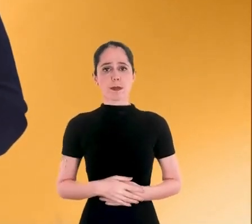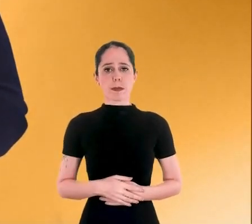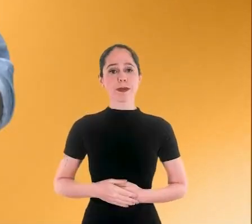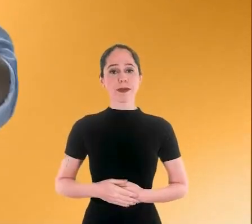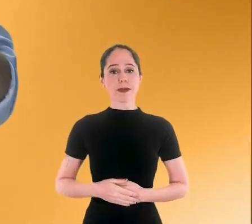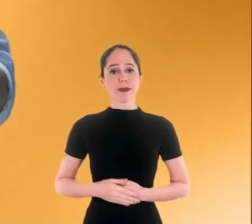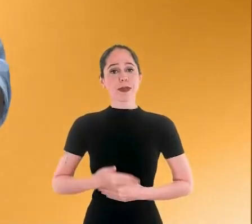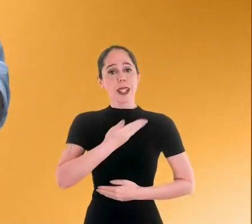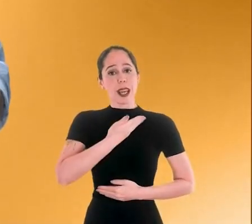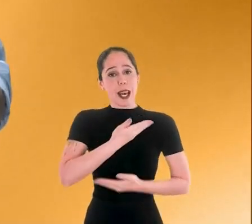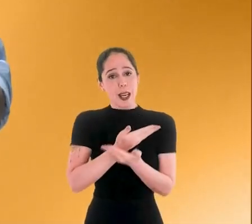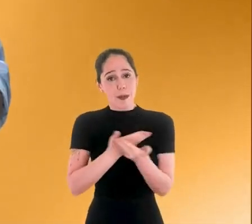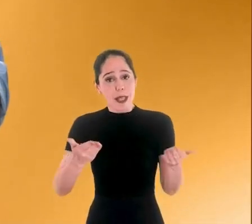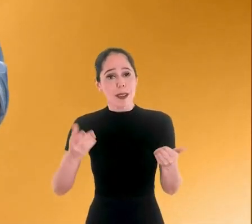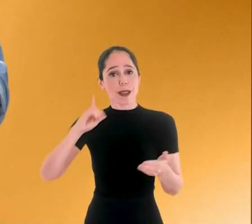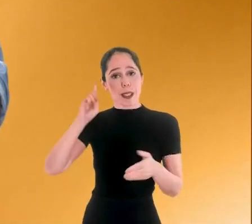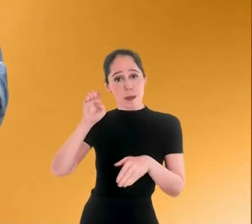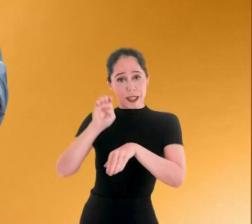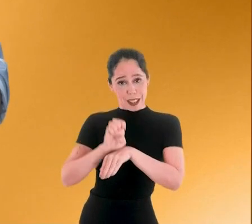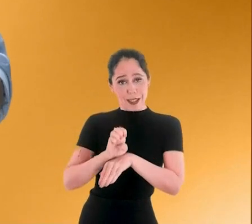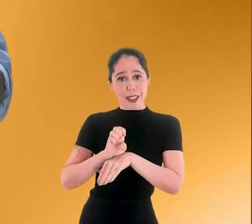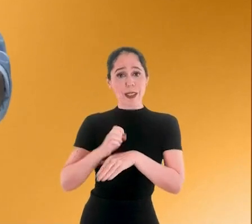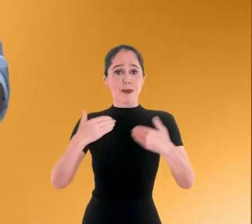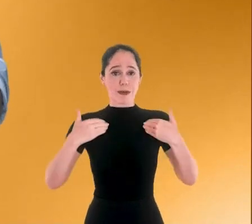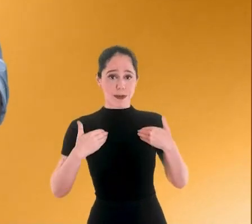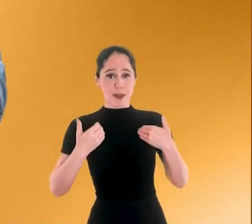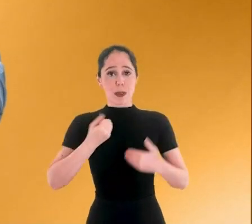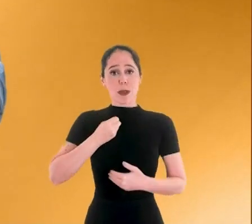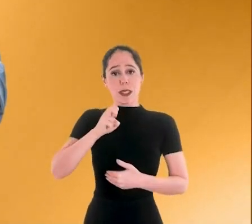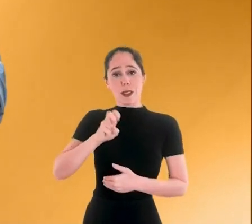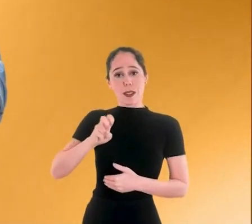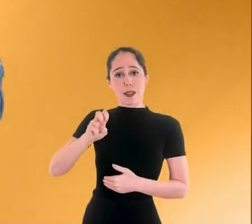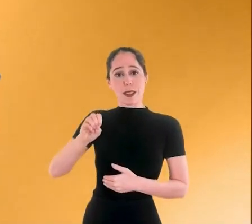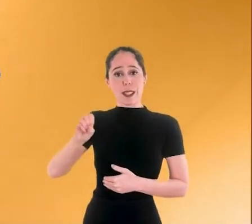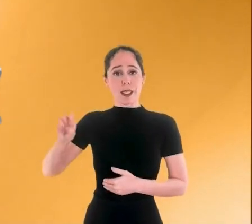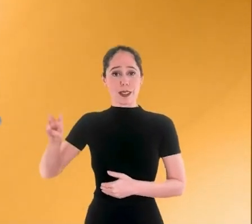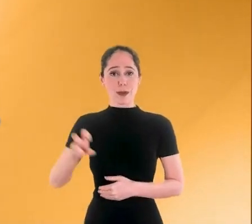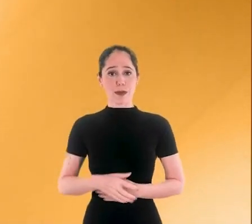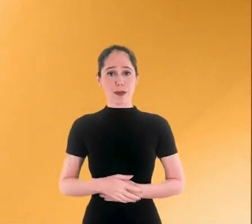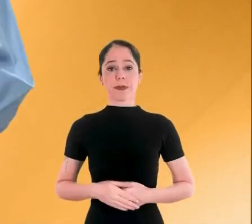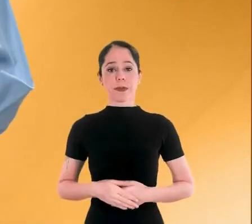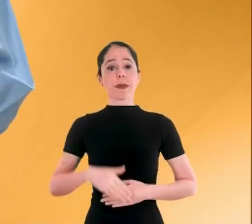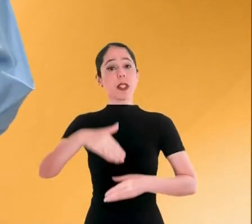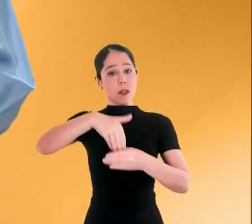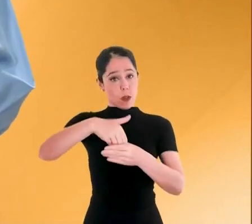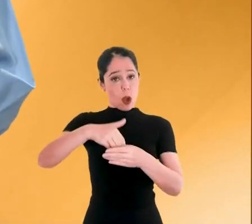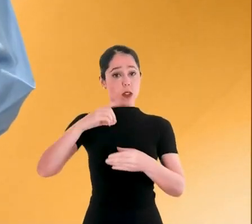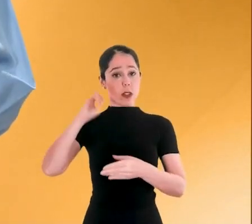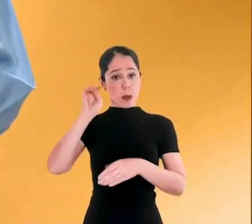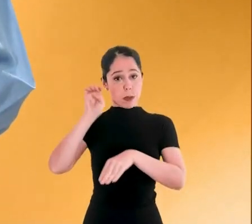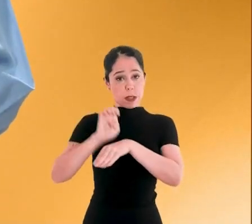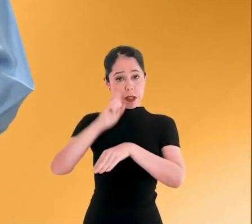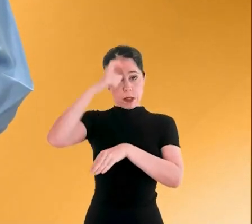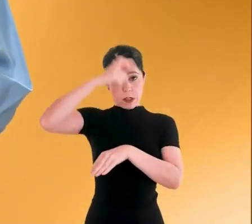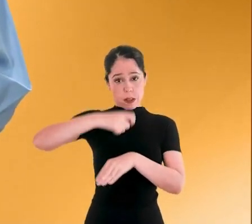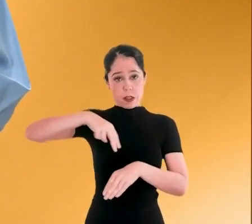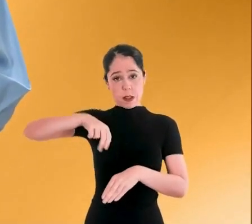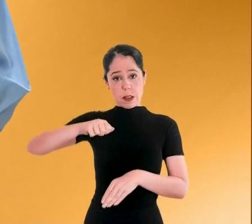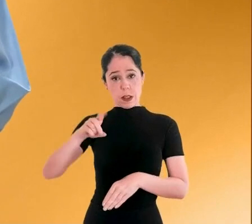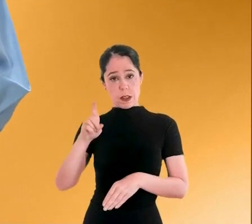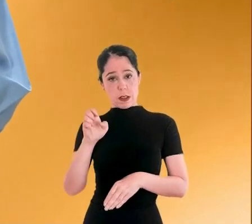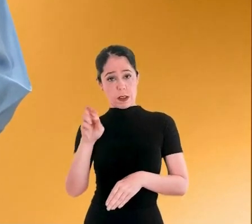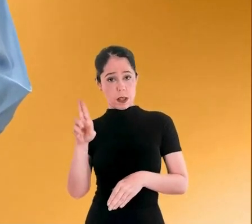55014. Meus amigos, para deputado estadual, Gia Pedroso, 55005. Vote deputado